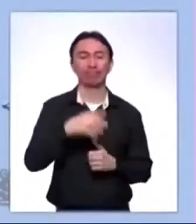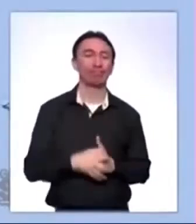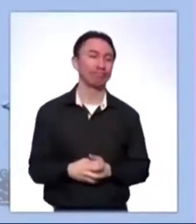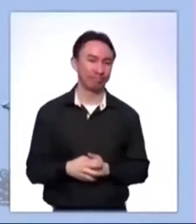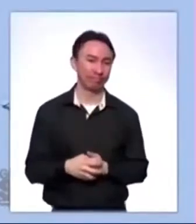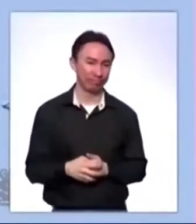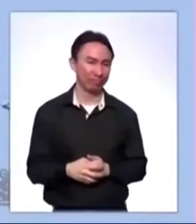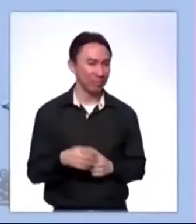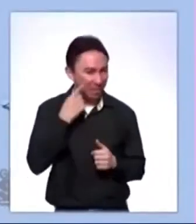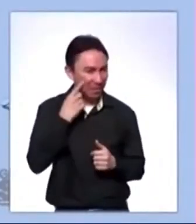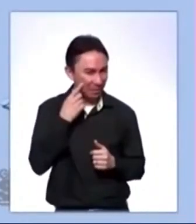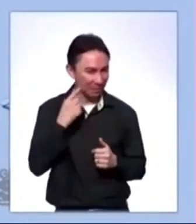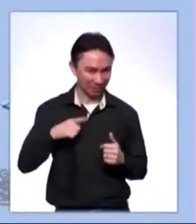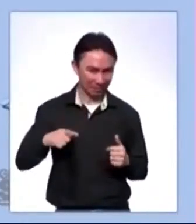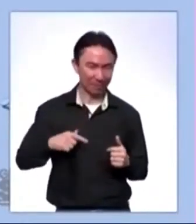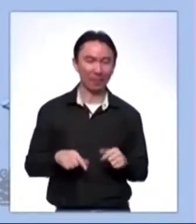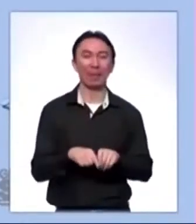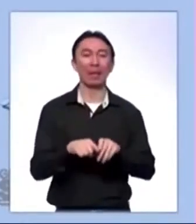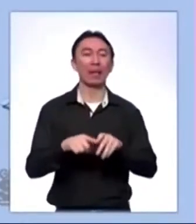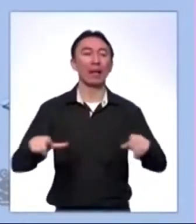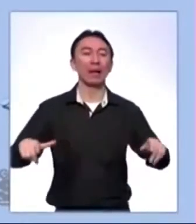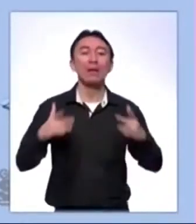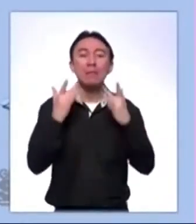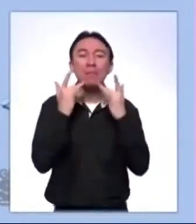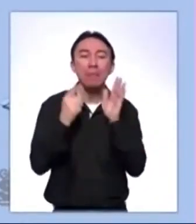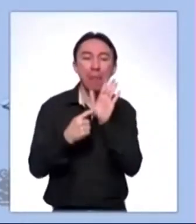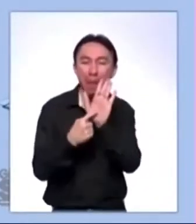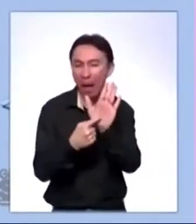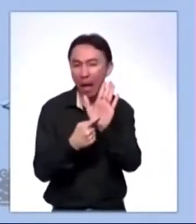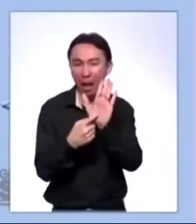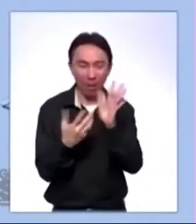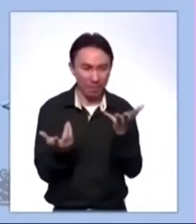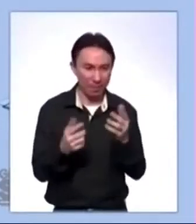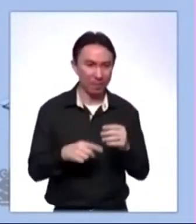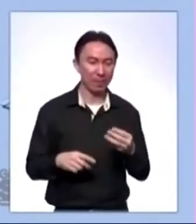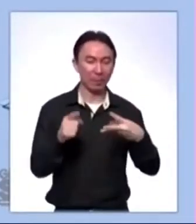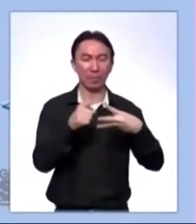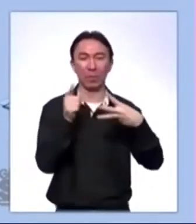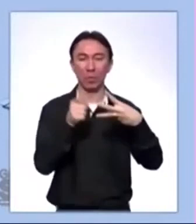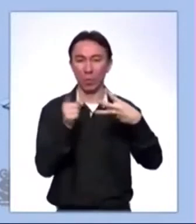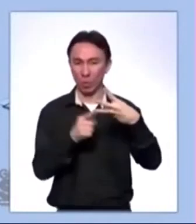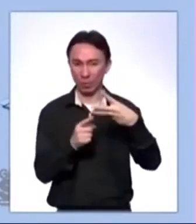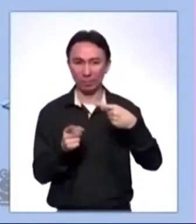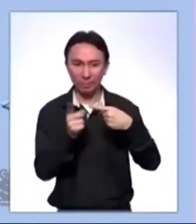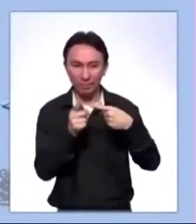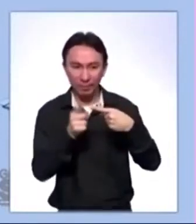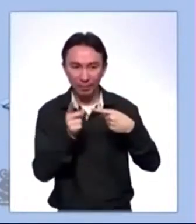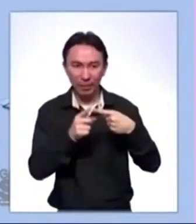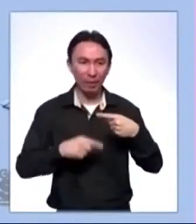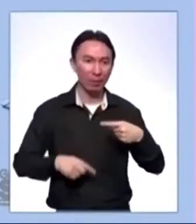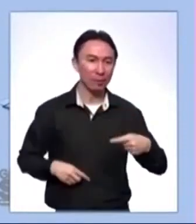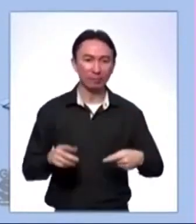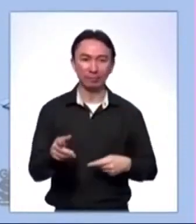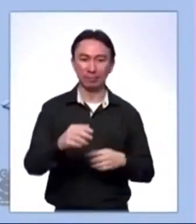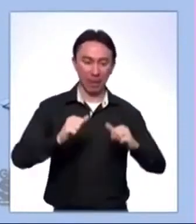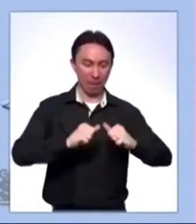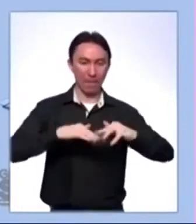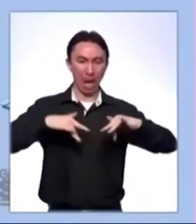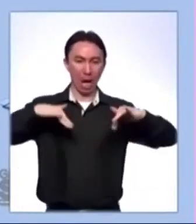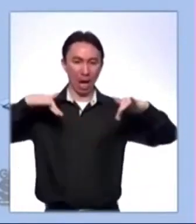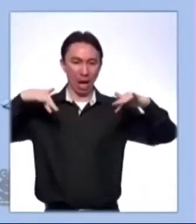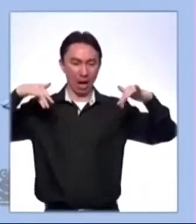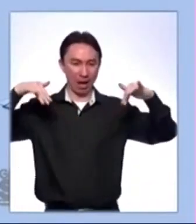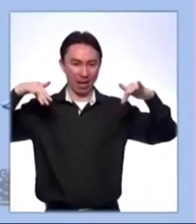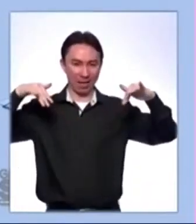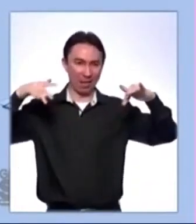Vamos ver alguns tipos de palco? Então nós temos 3 tipos de palcos principais. Primeiro, o de arena. Pode ser coberto ou não, em geral